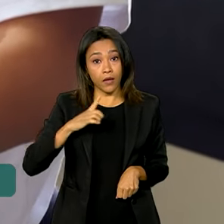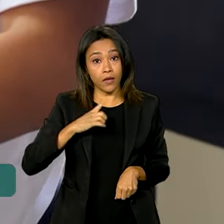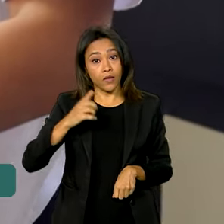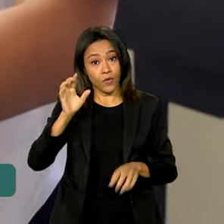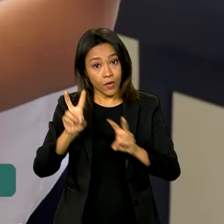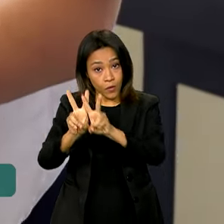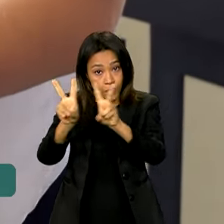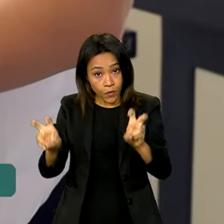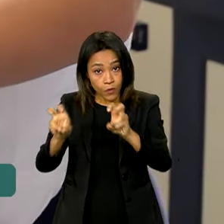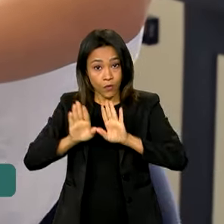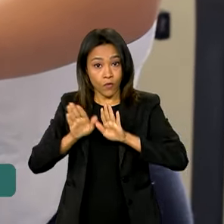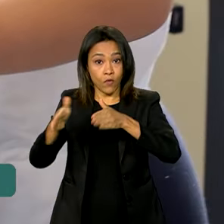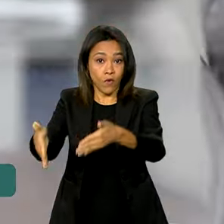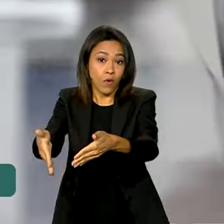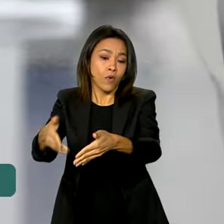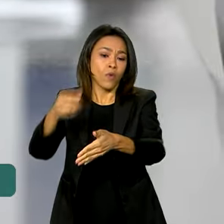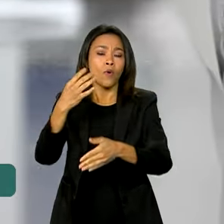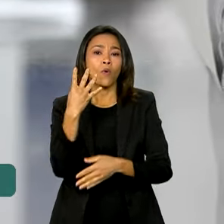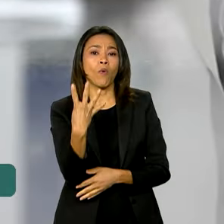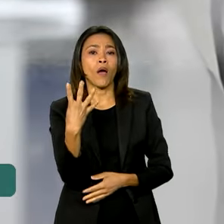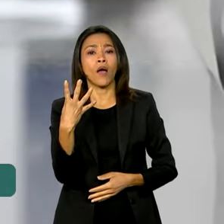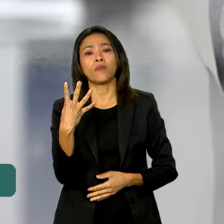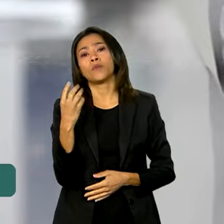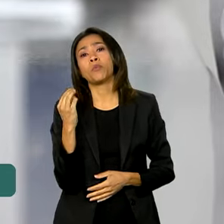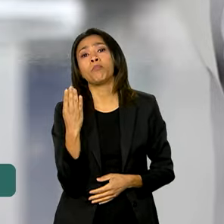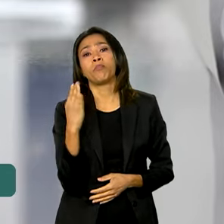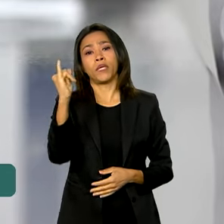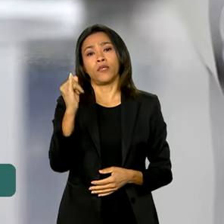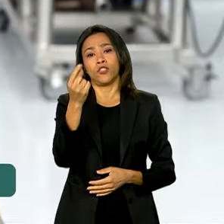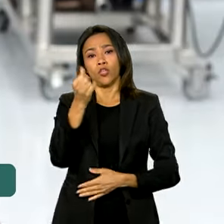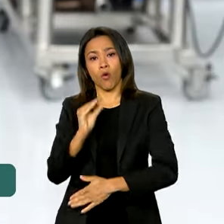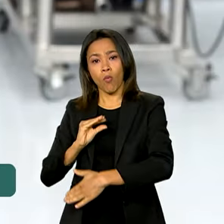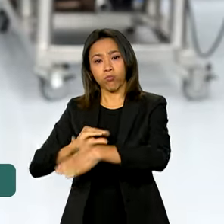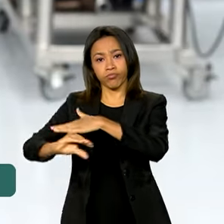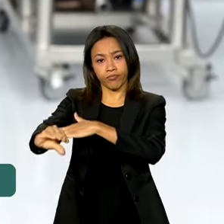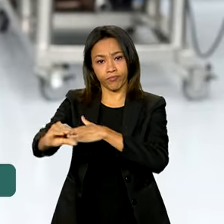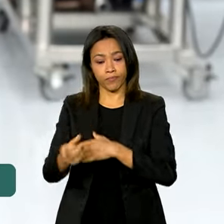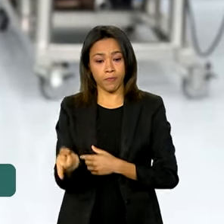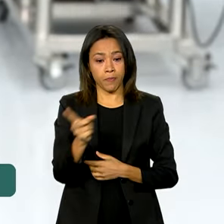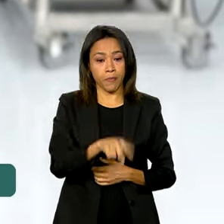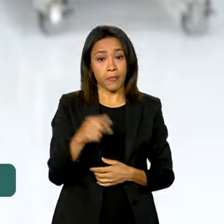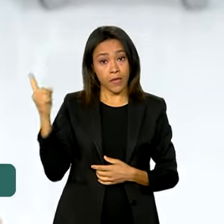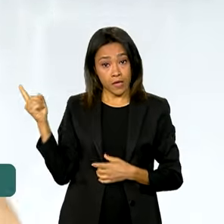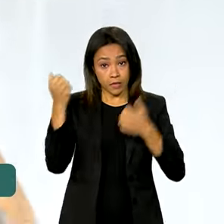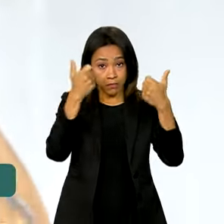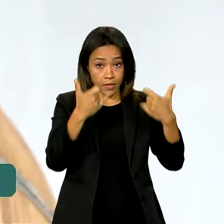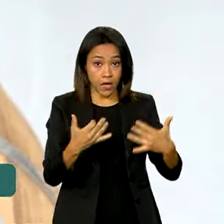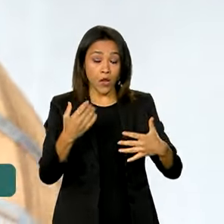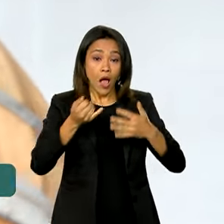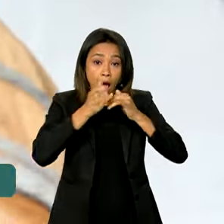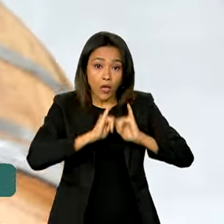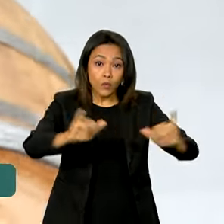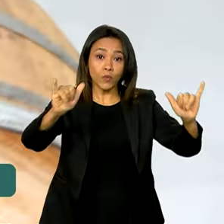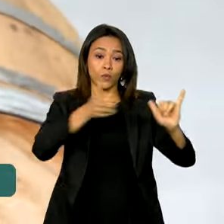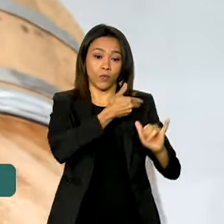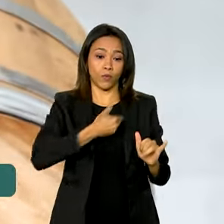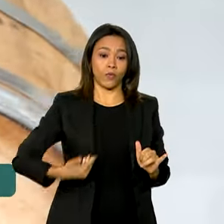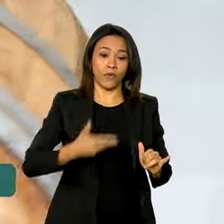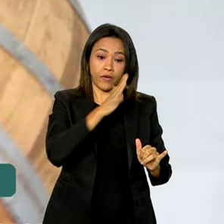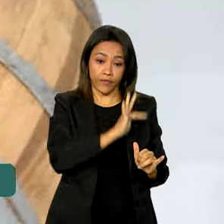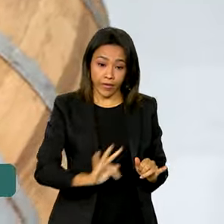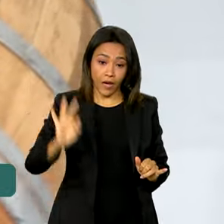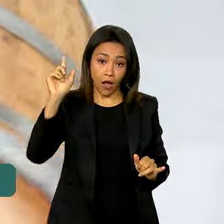educação. Serão quase 4 bilhões de reais em investimentos. O anúncio do governo federal para a